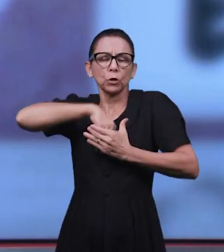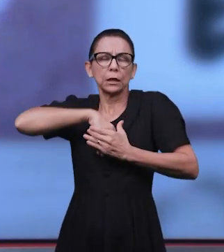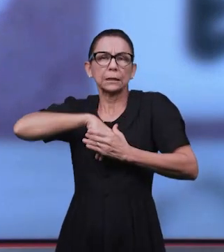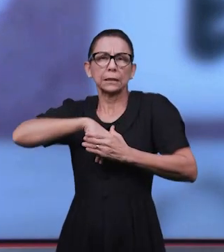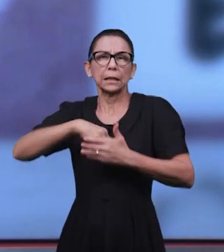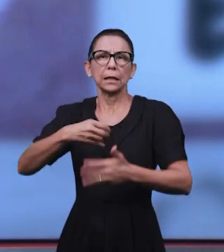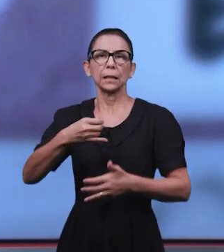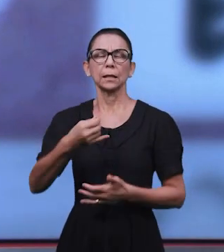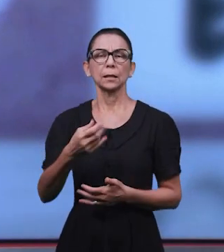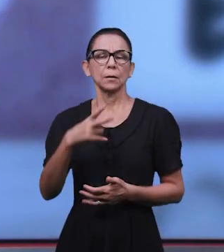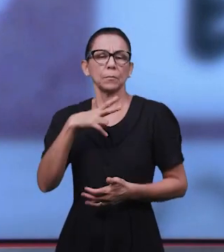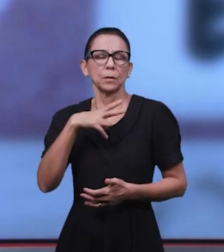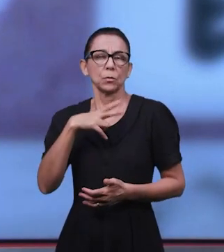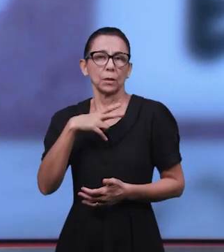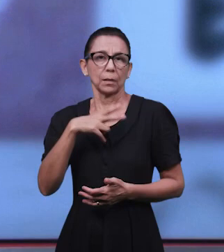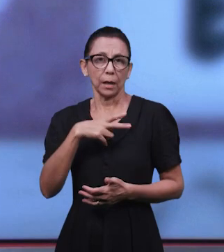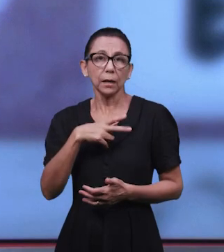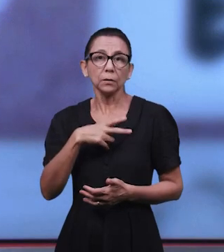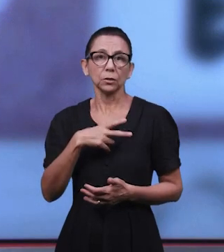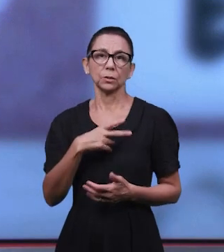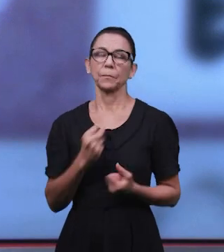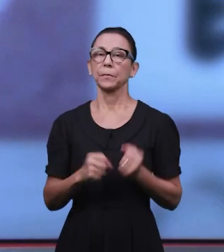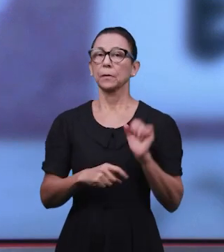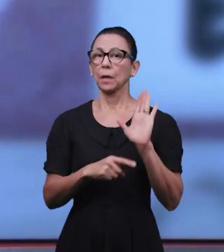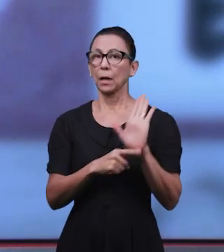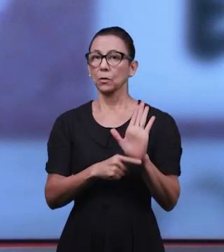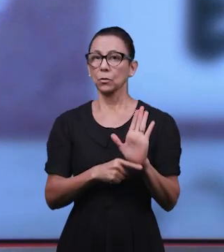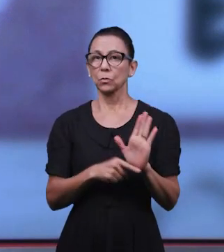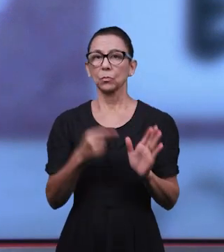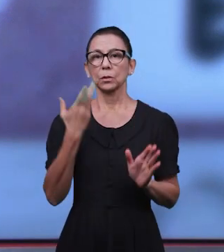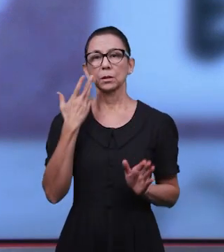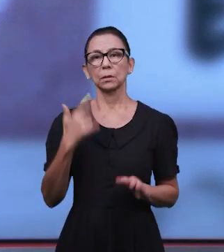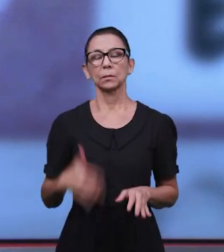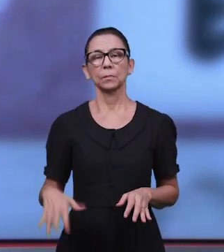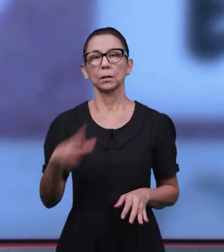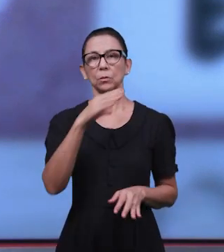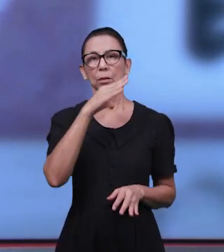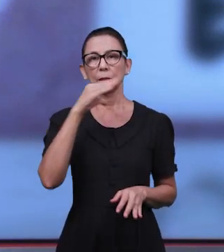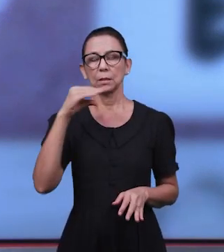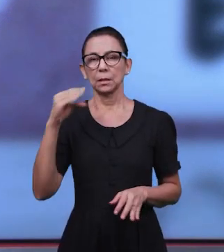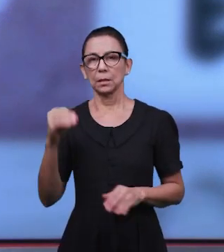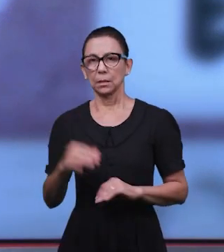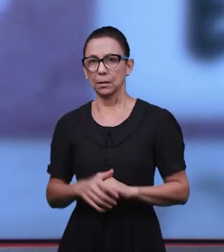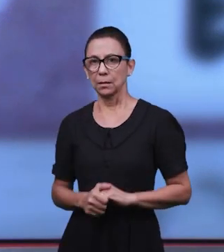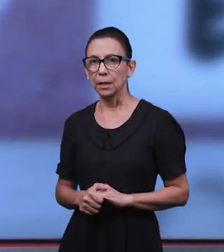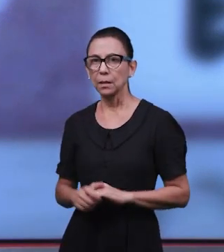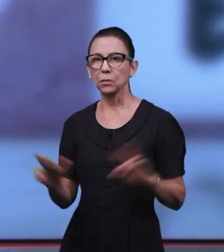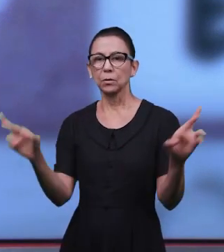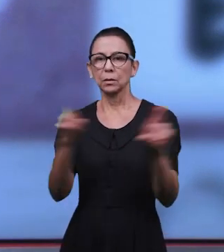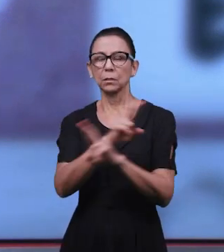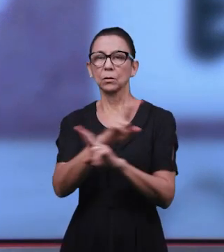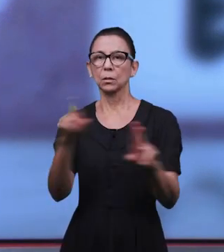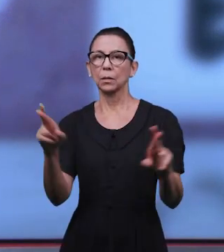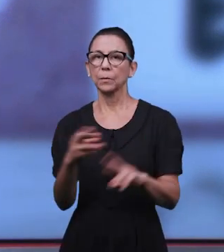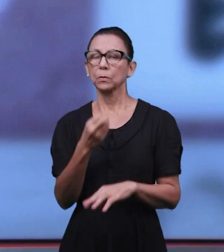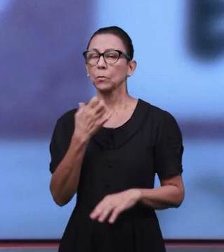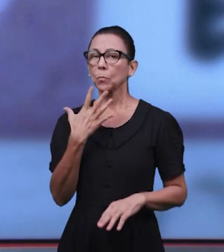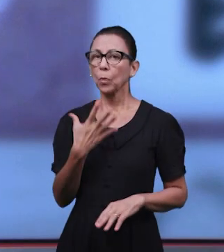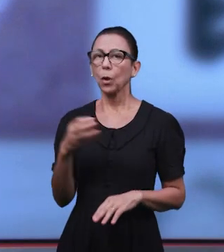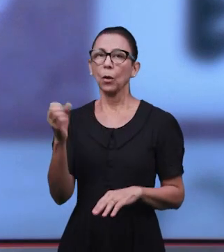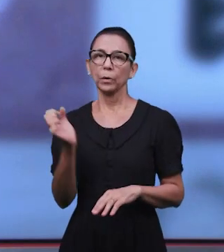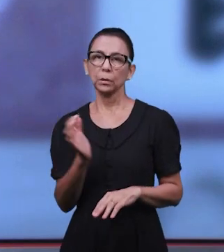adolescentes na resolução de conflitos, na tomada de decisões, na construção de novos relacionamentos,